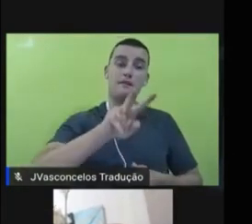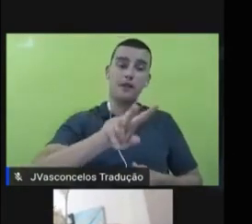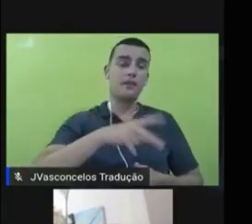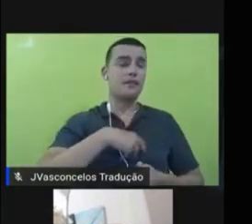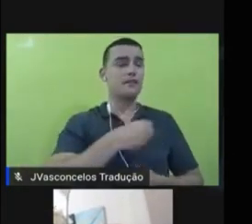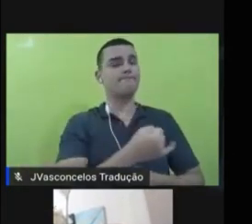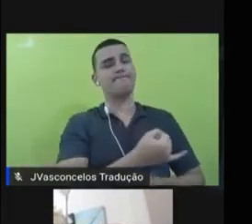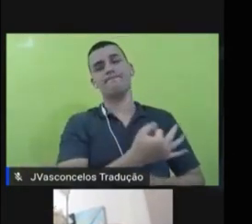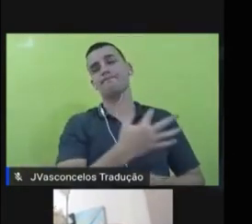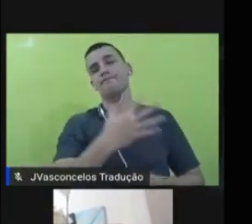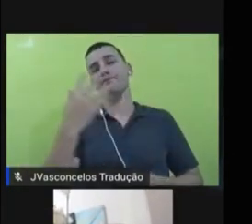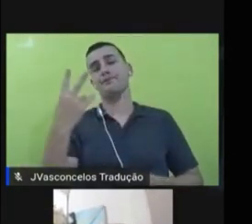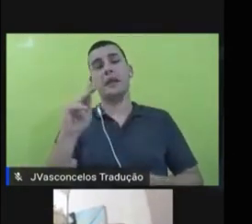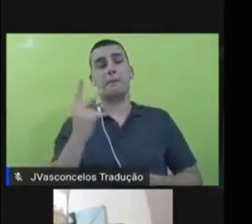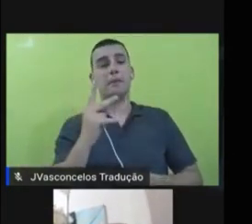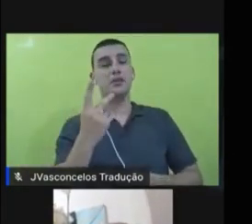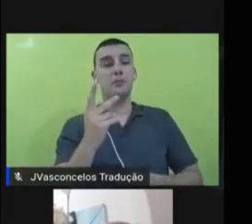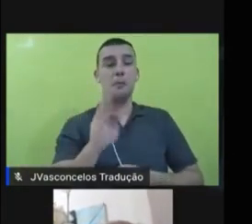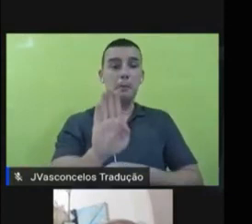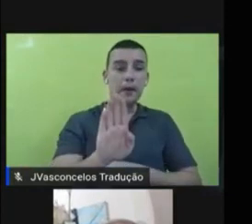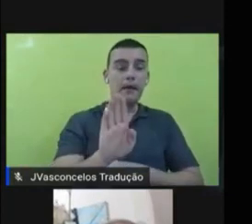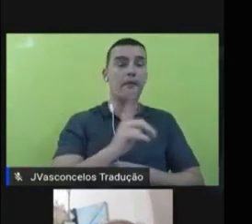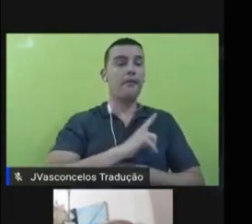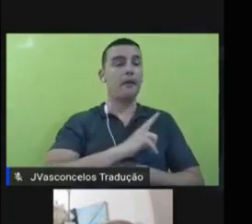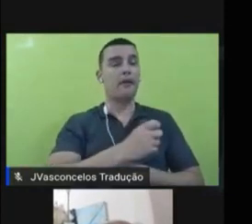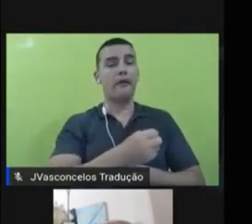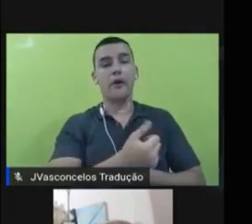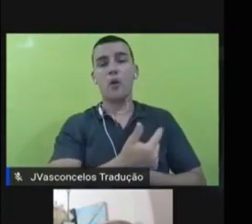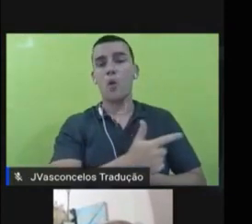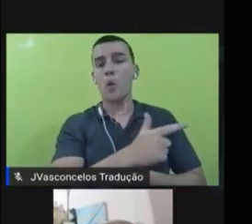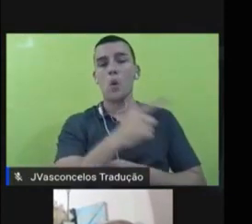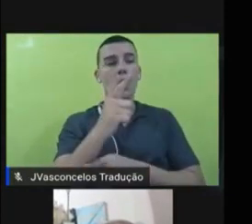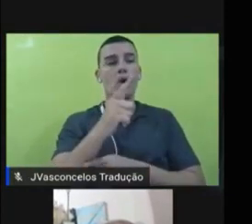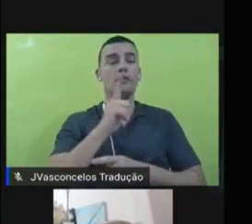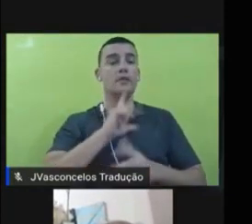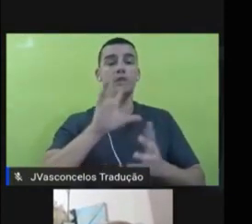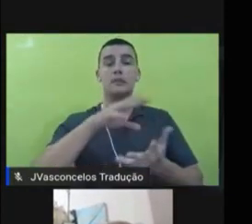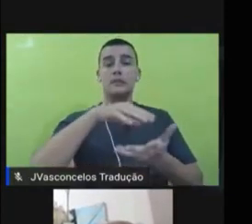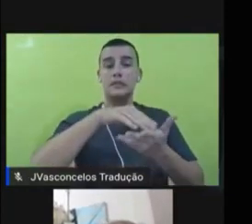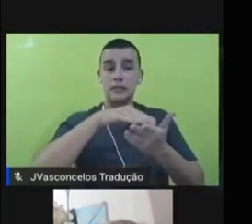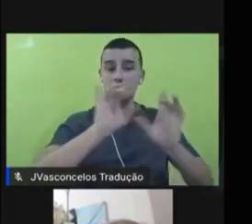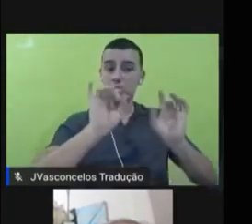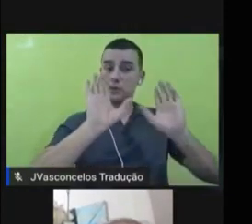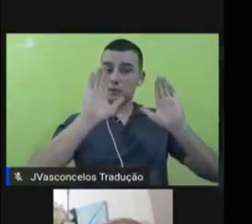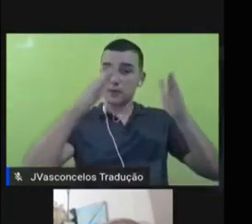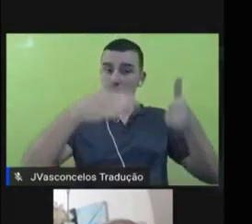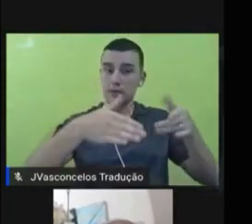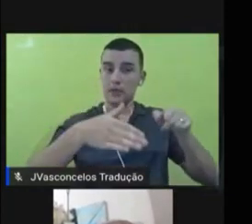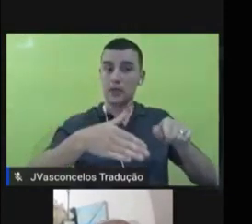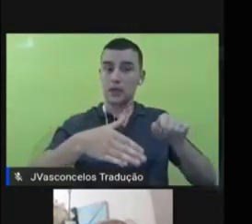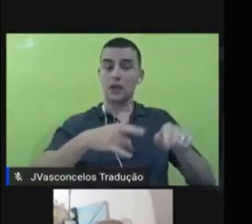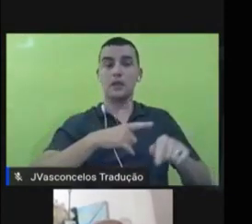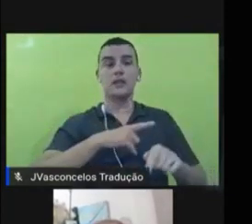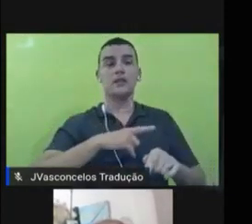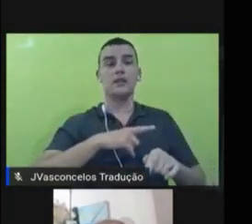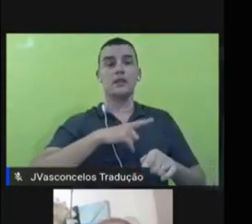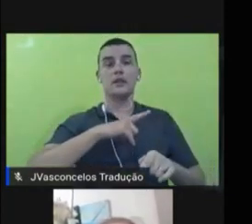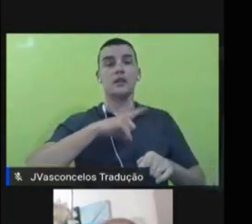outras, necessitam de cuidados especiais em centros de atendimento especializados, hospitais dia, então